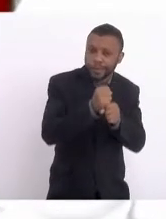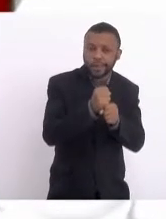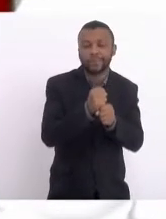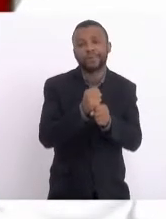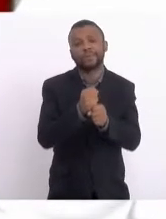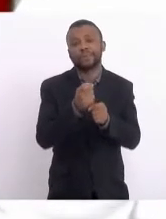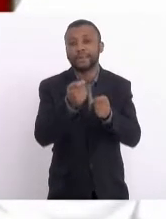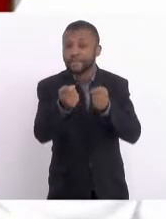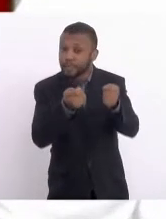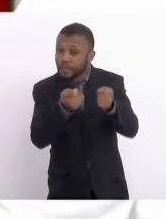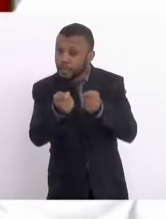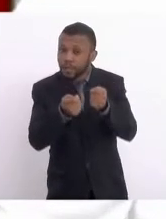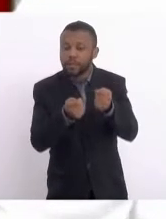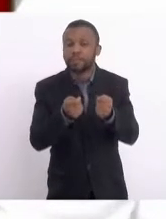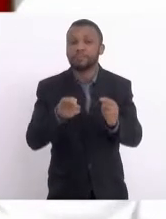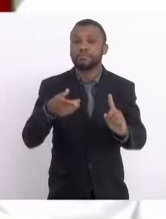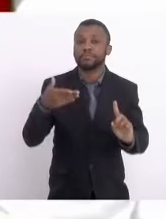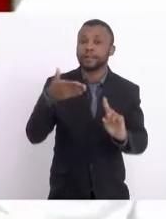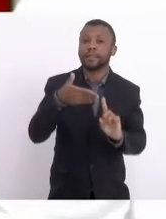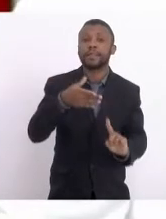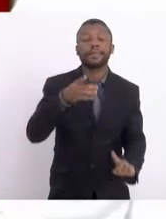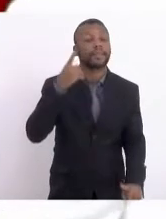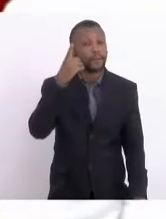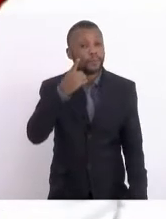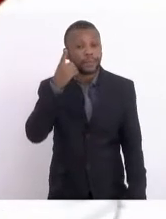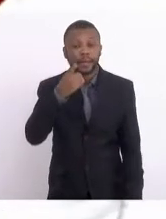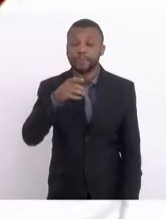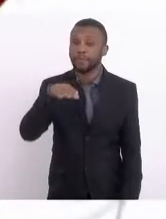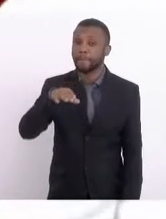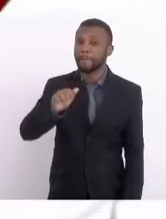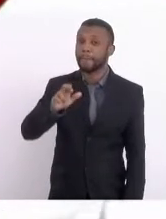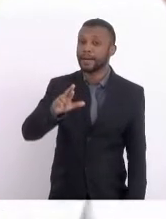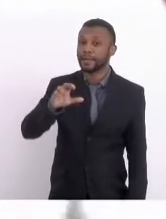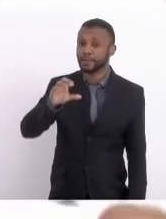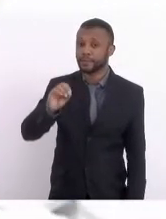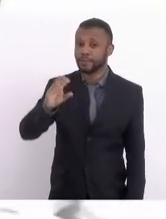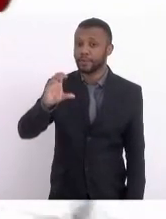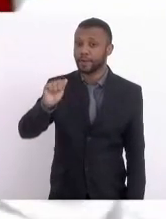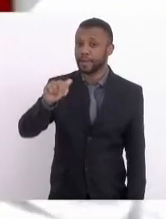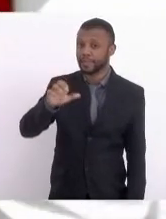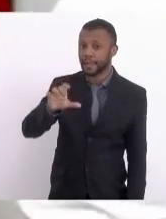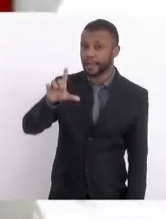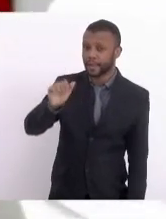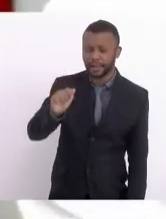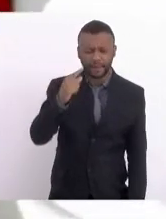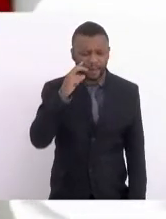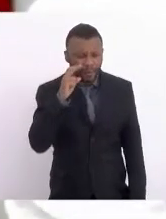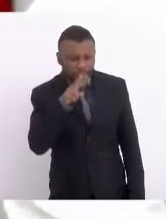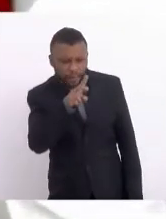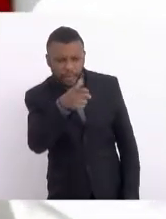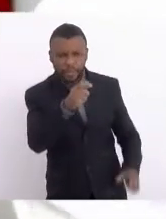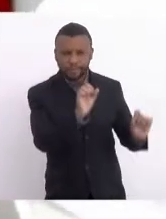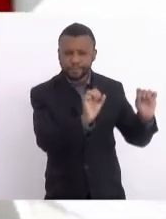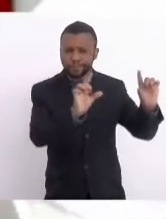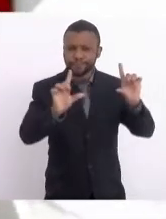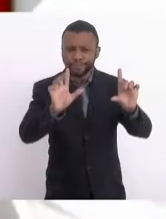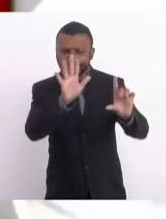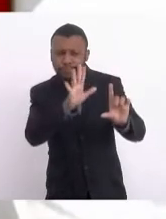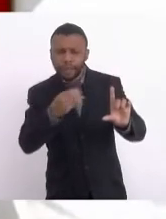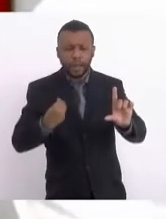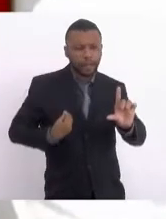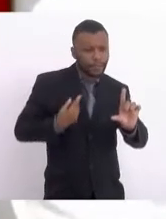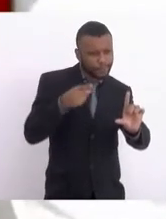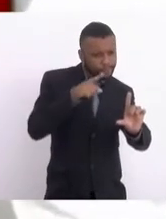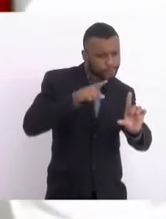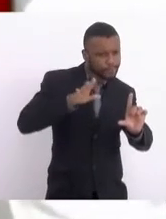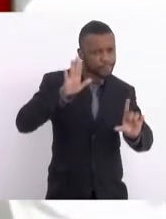Canella. Eu vi o Canelinha aí. Viu? Eu vi. Eu também vi.